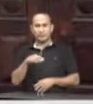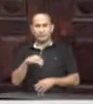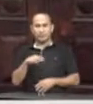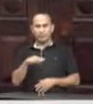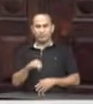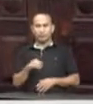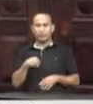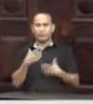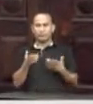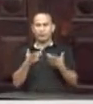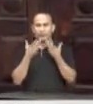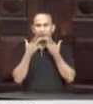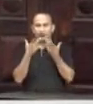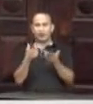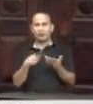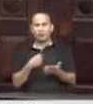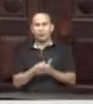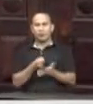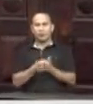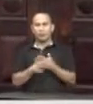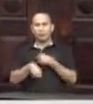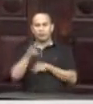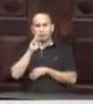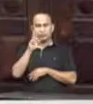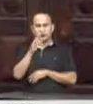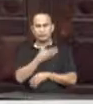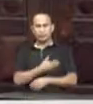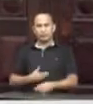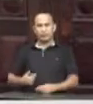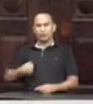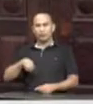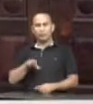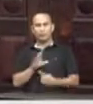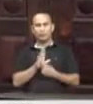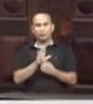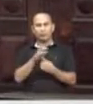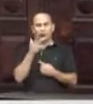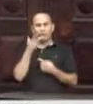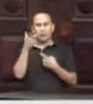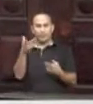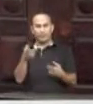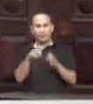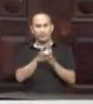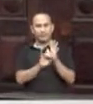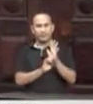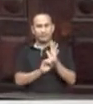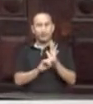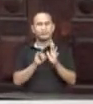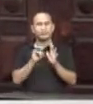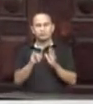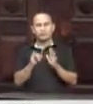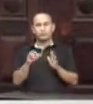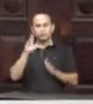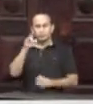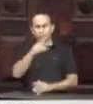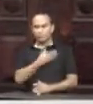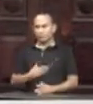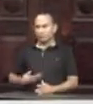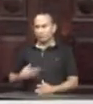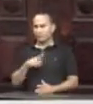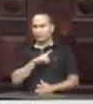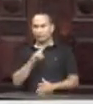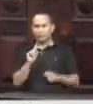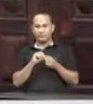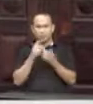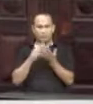queria dizer, e eu cobro aqui ao líder do governo, vou apresentar emendas, se o líder do governo não honrar o compromisso de